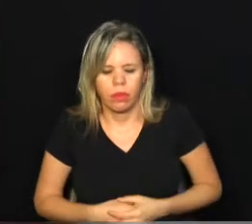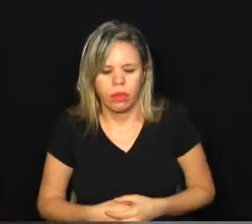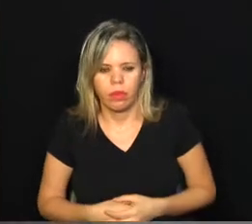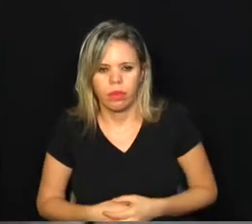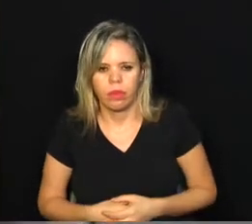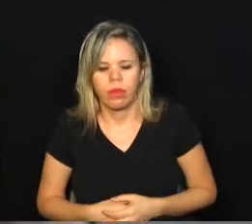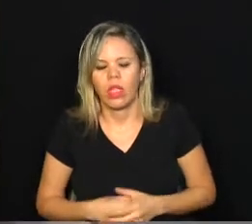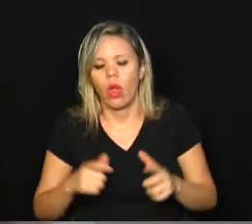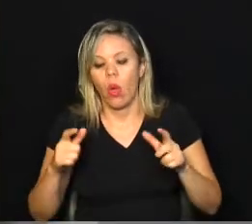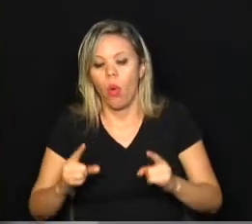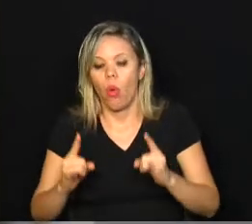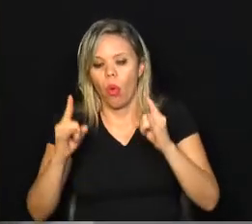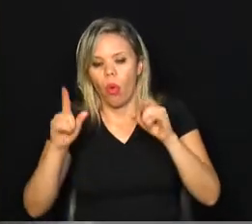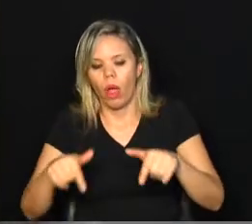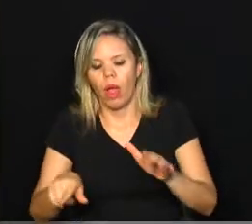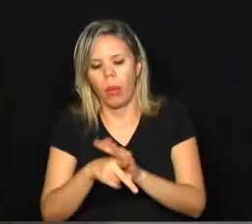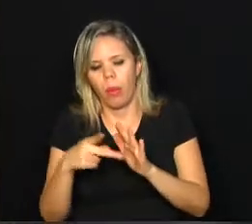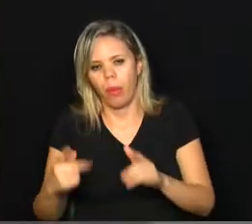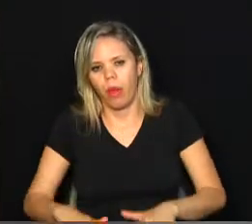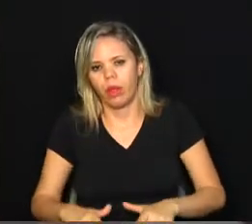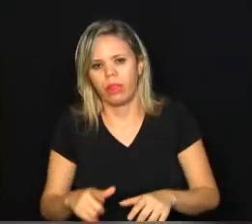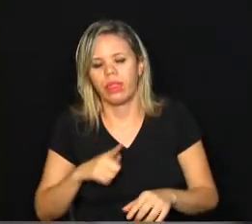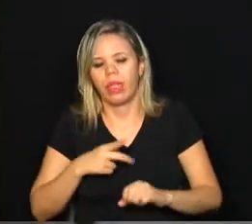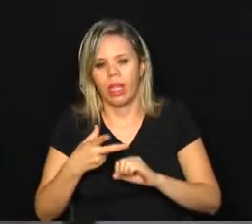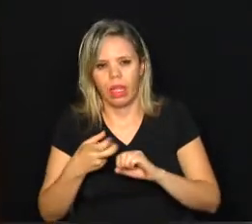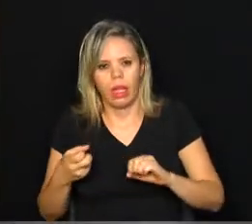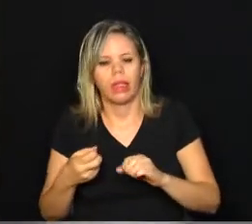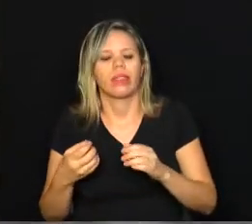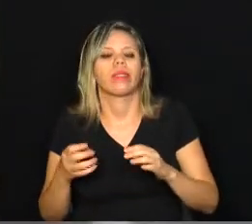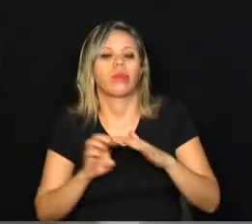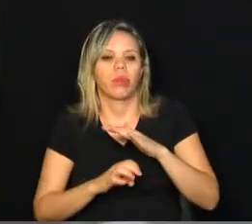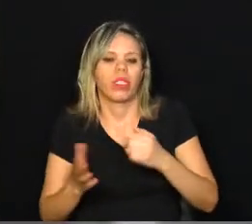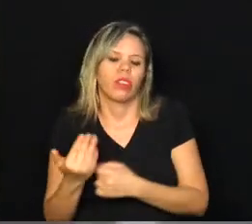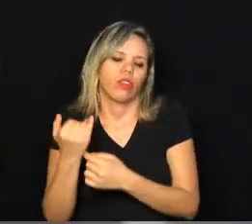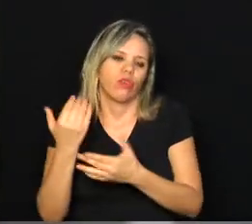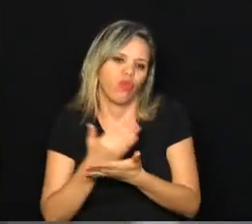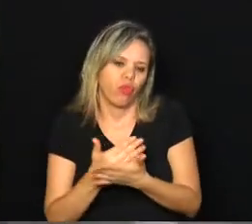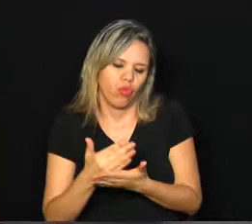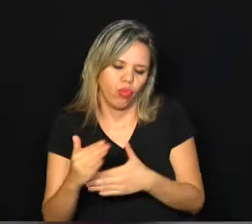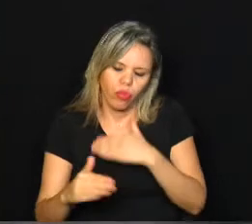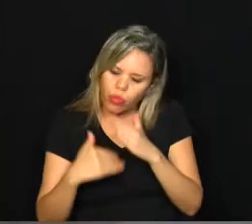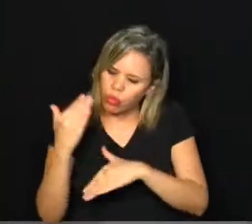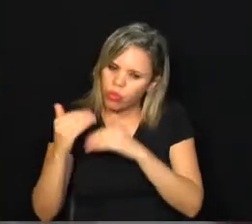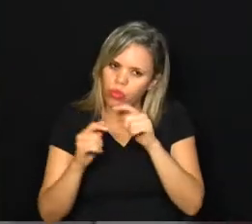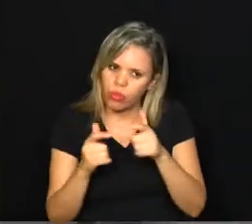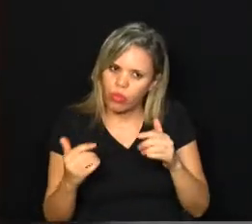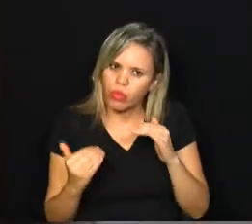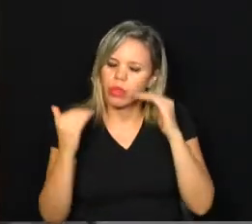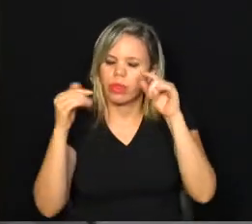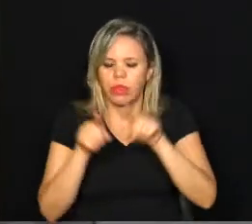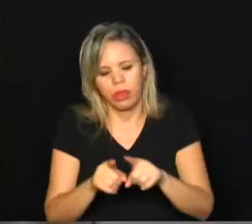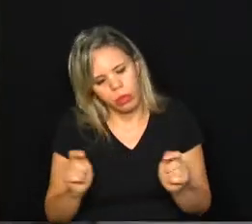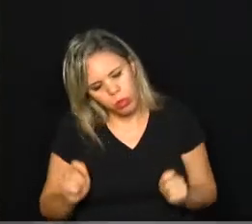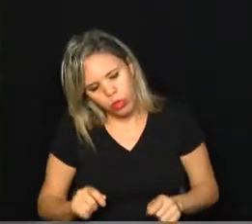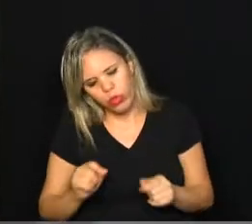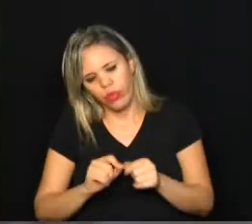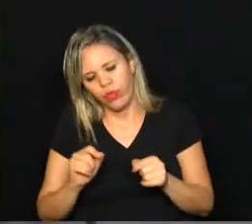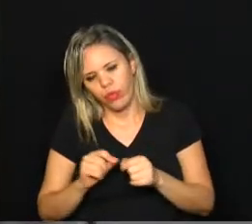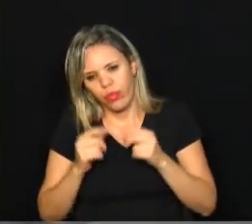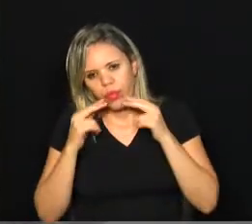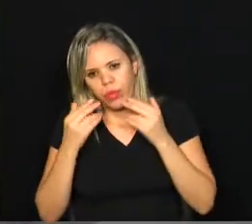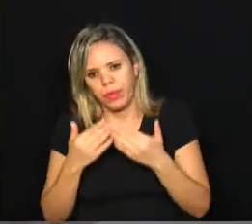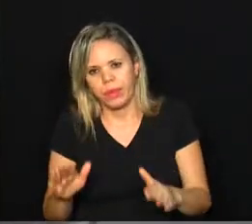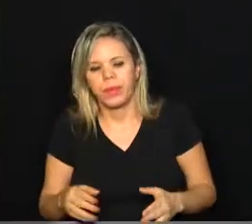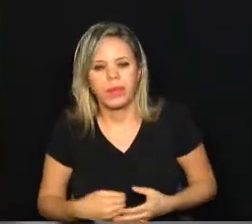um lugar para isso. Ali você tem startups que estão começando a desenvolver, estão num processo ainda de crescimento, que pode fazer essa inovação